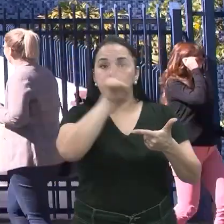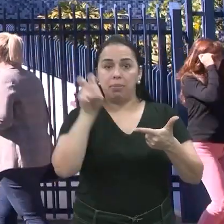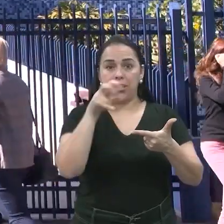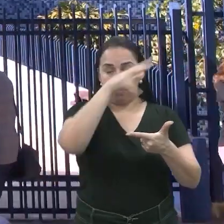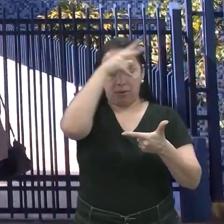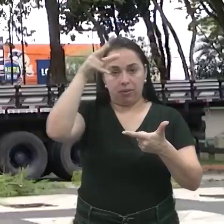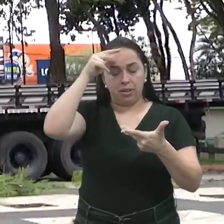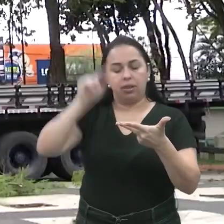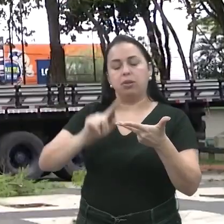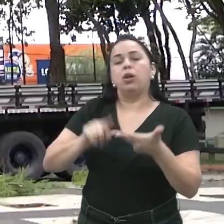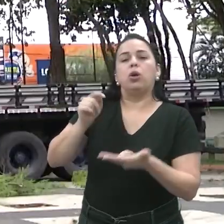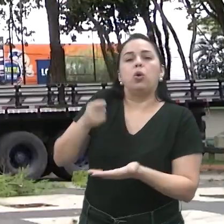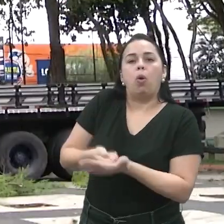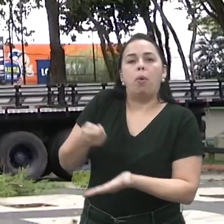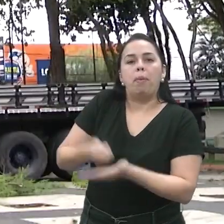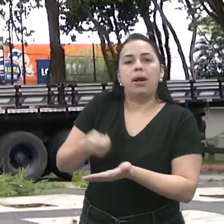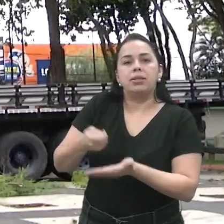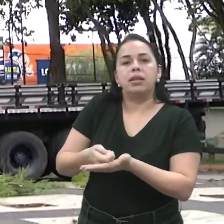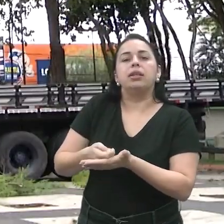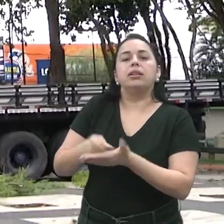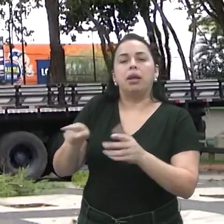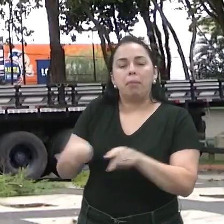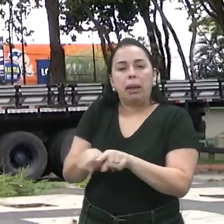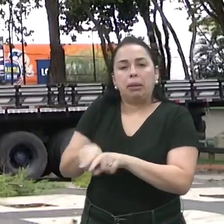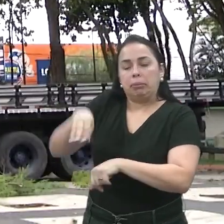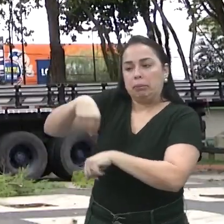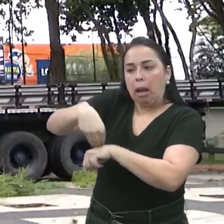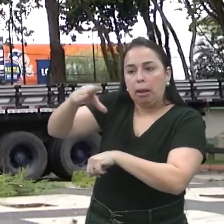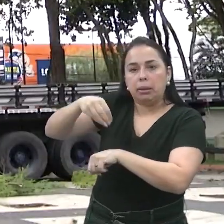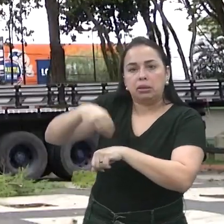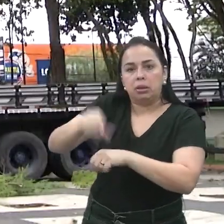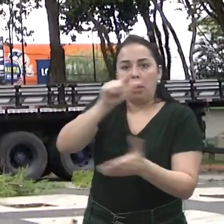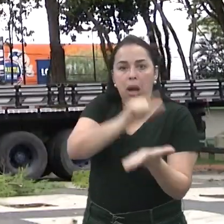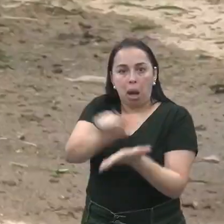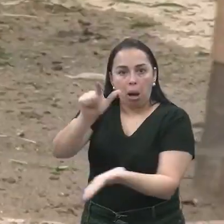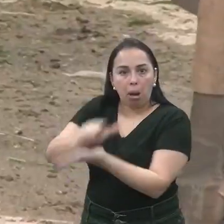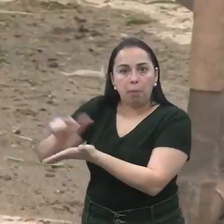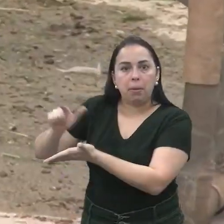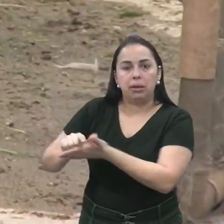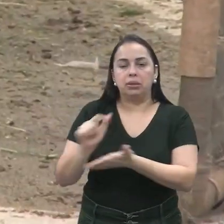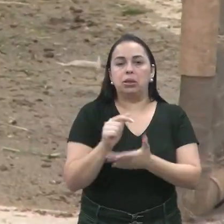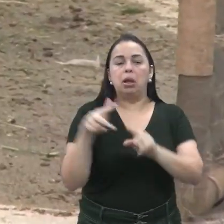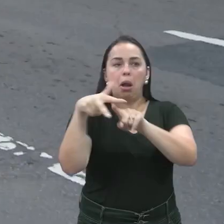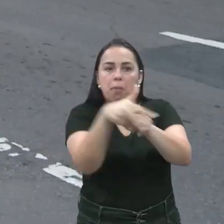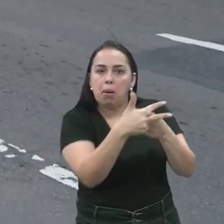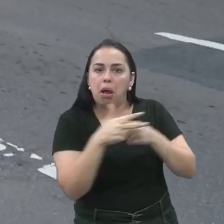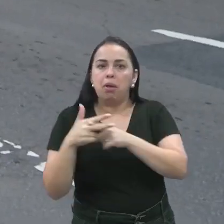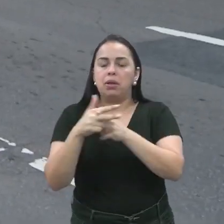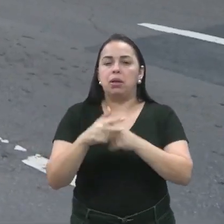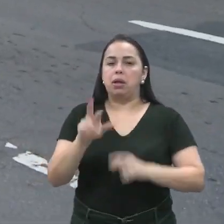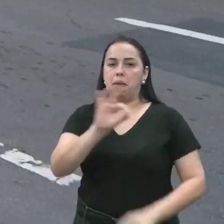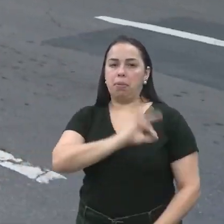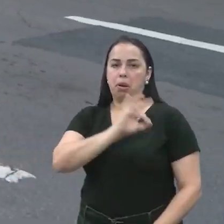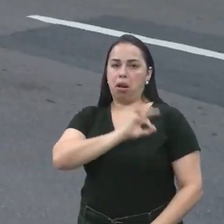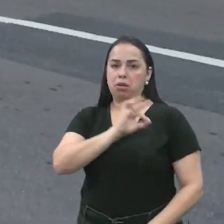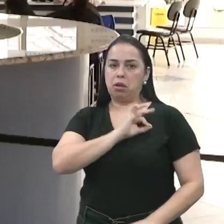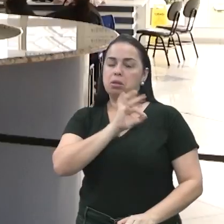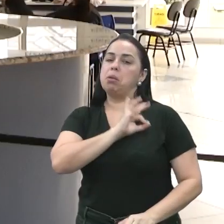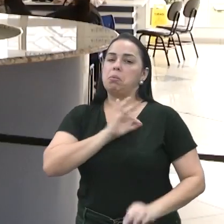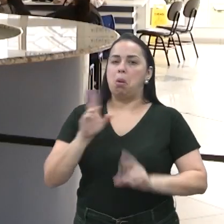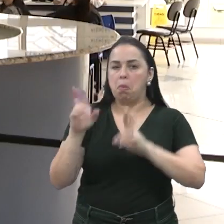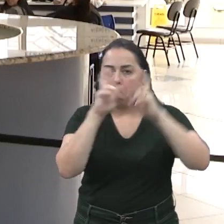da Prefeitura, além de cobranças e sugestões para ações de manutenção pública, limpeza urbana, aumento no